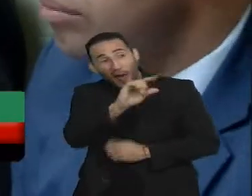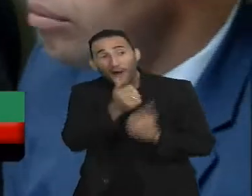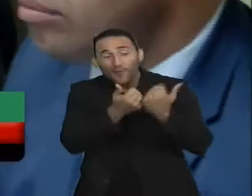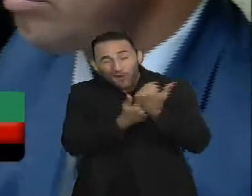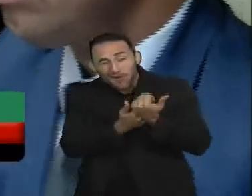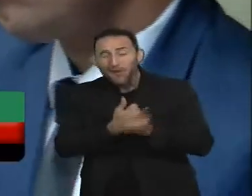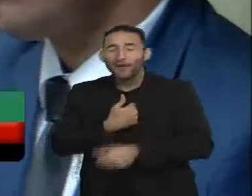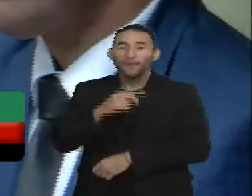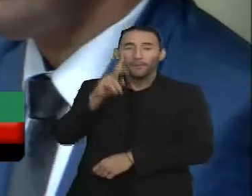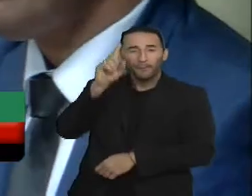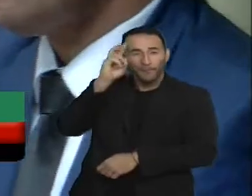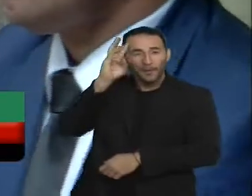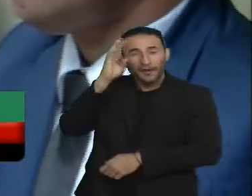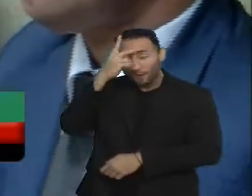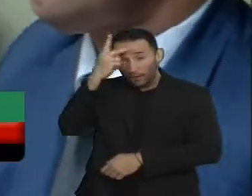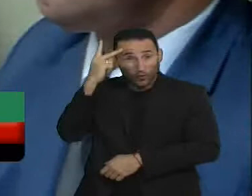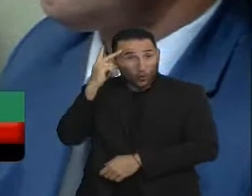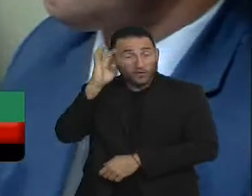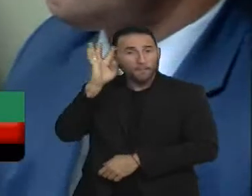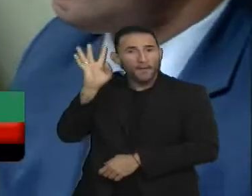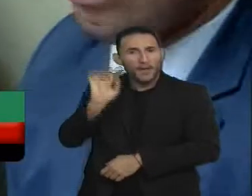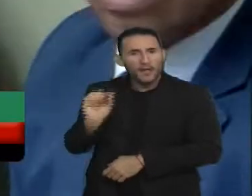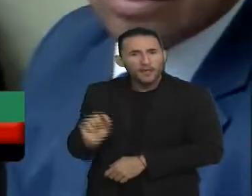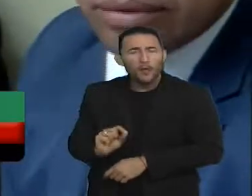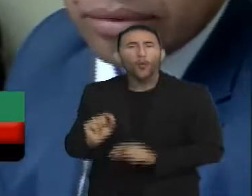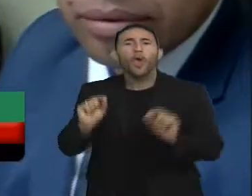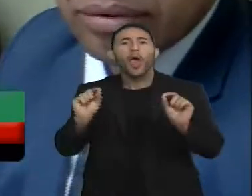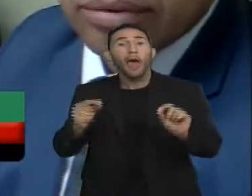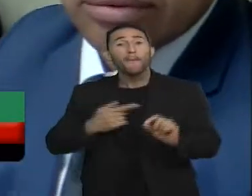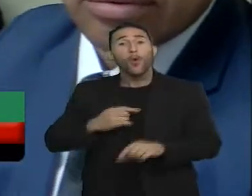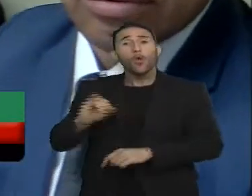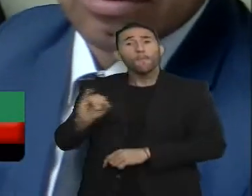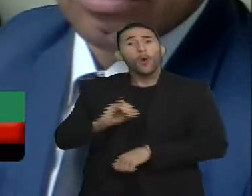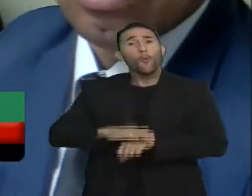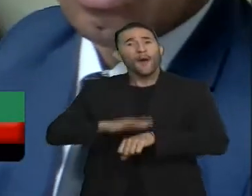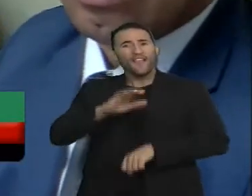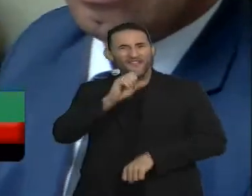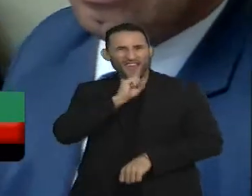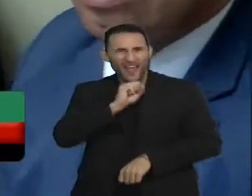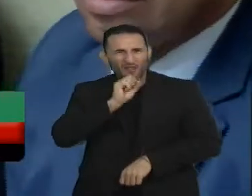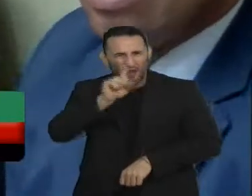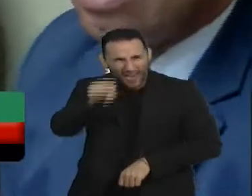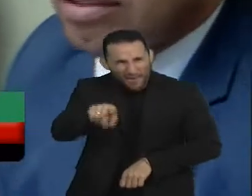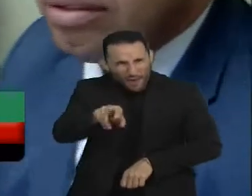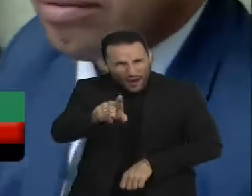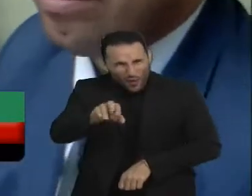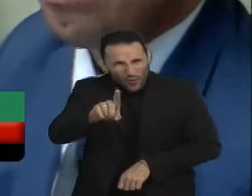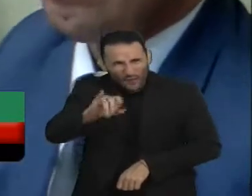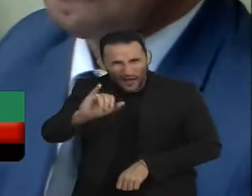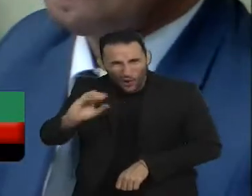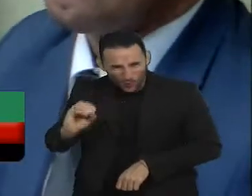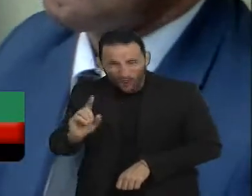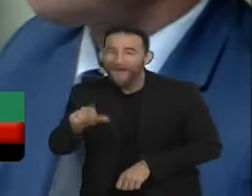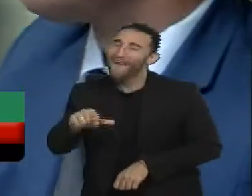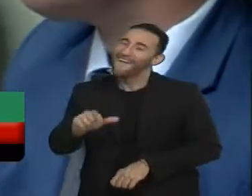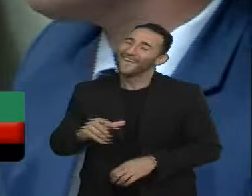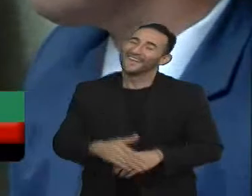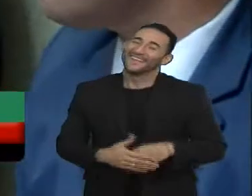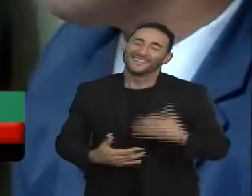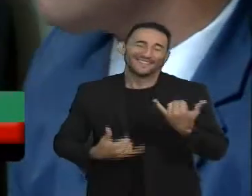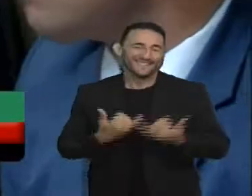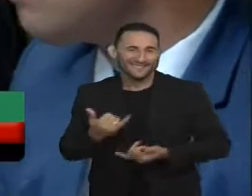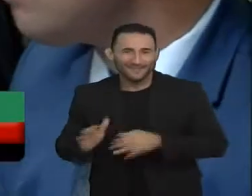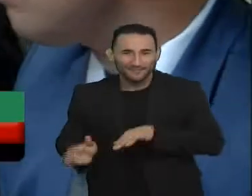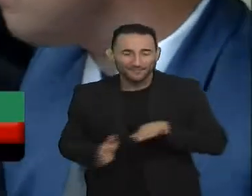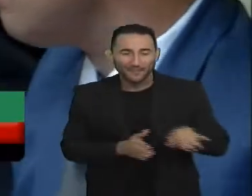meu irmão mais velho. O pessoal é sempre assim, fala, o César é seu irmão mais velho. Mas, enfim, parabéns, vereadora. Parabéns, César.